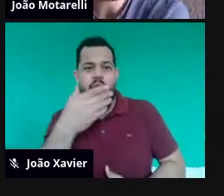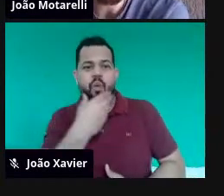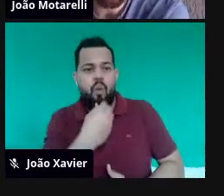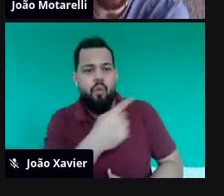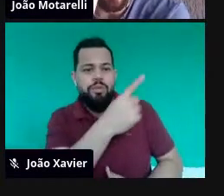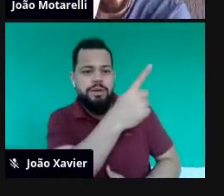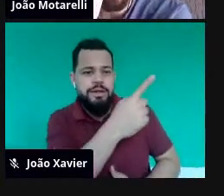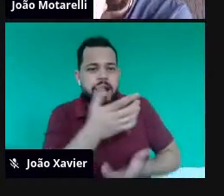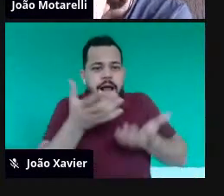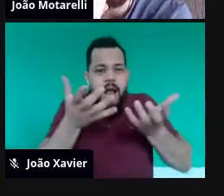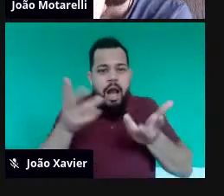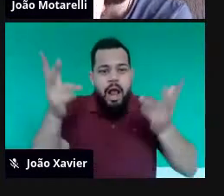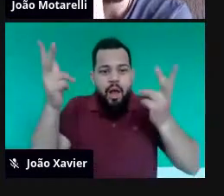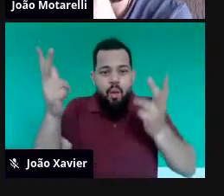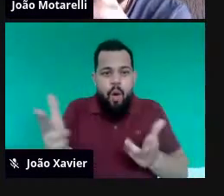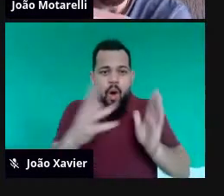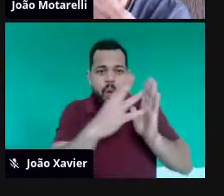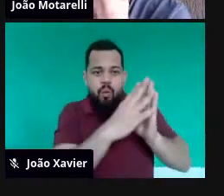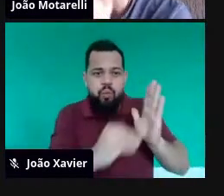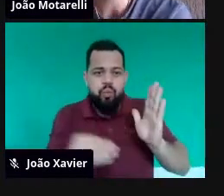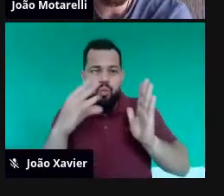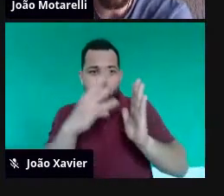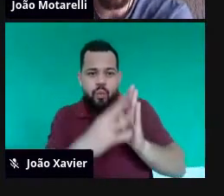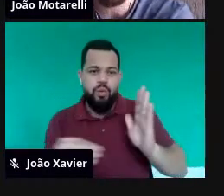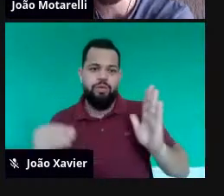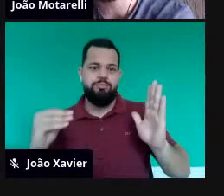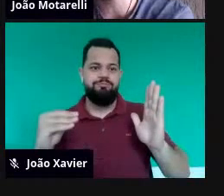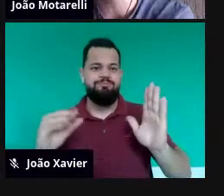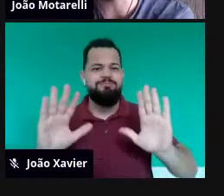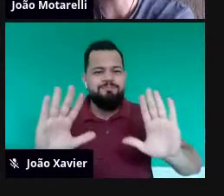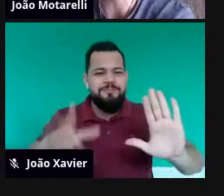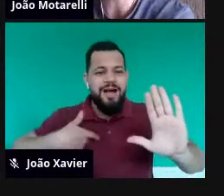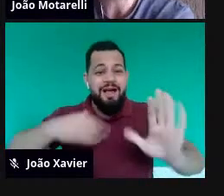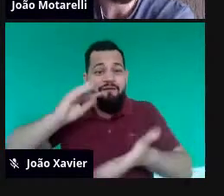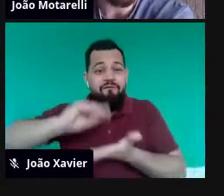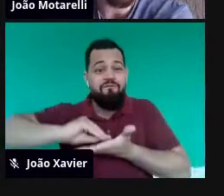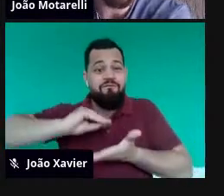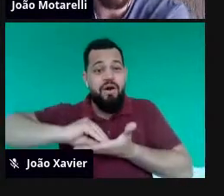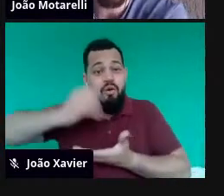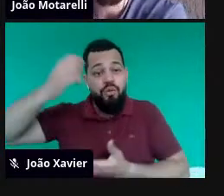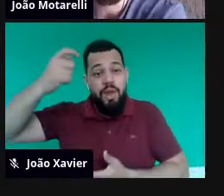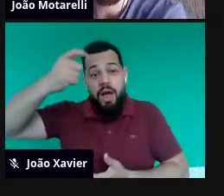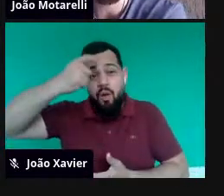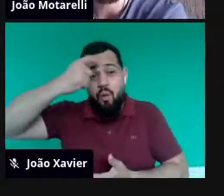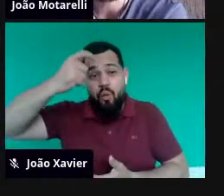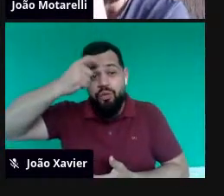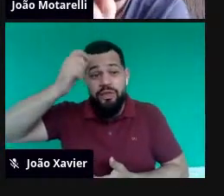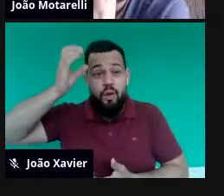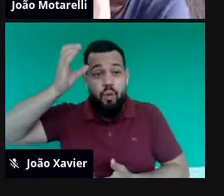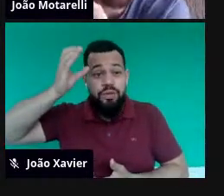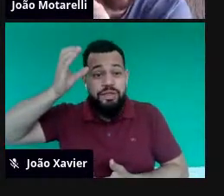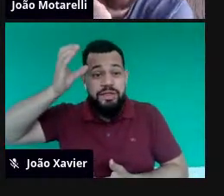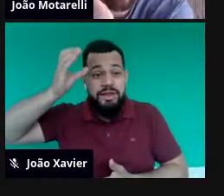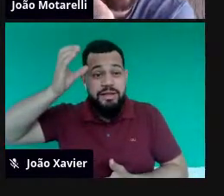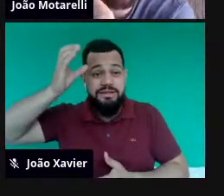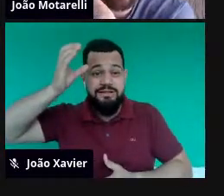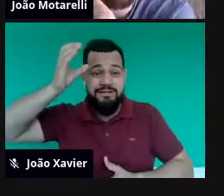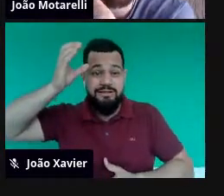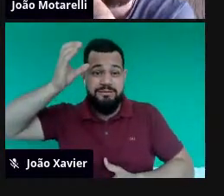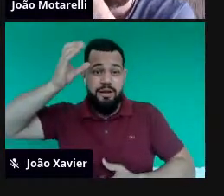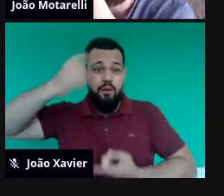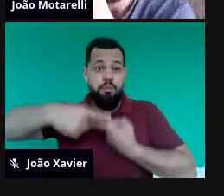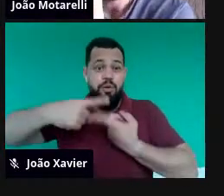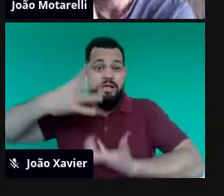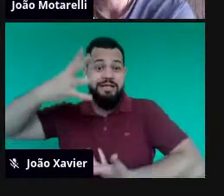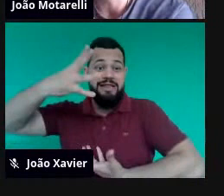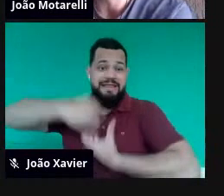está internalizado, muitas vezes eu não tenho nem consciência desse padrão que eu idealizei, né? Porque ele já está